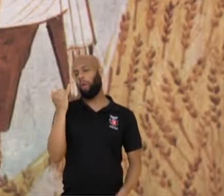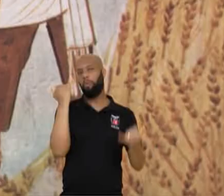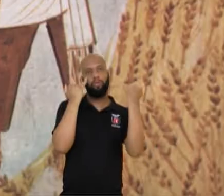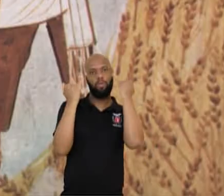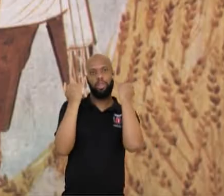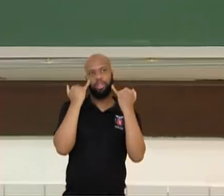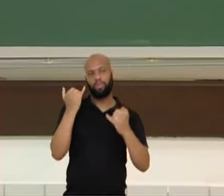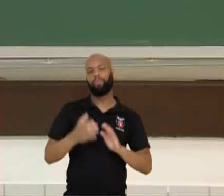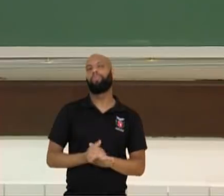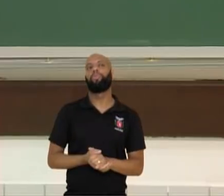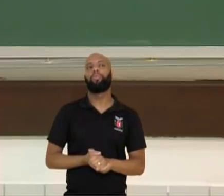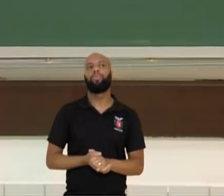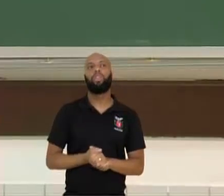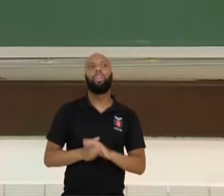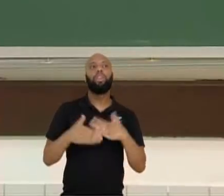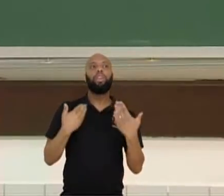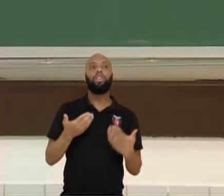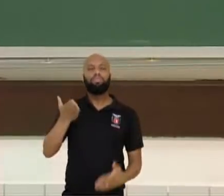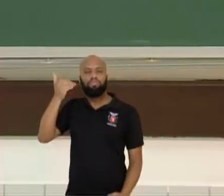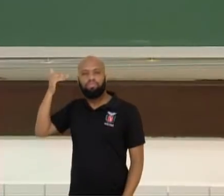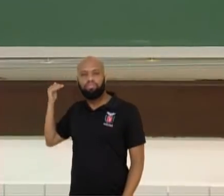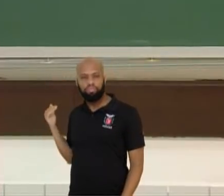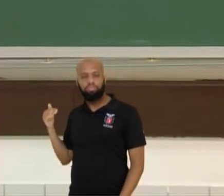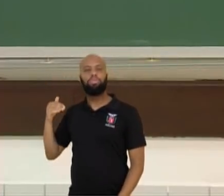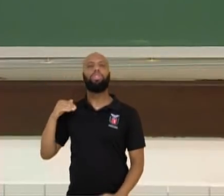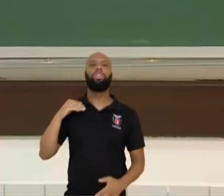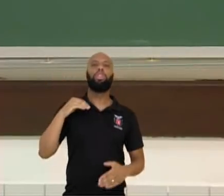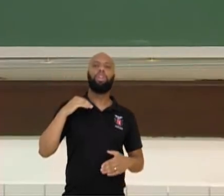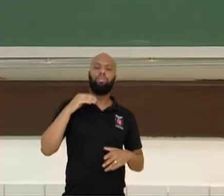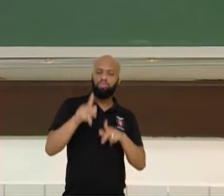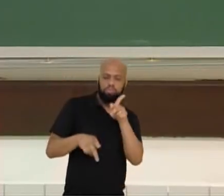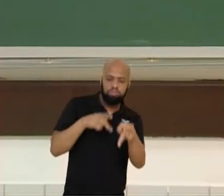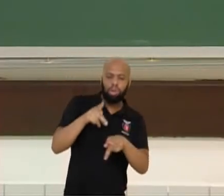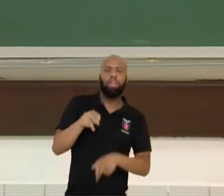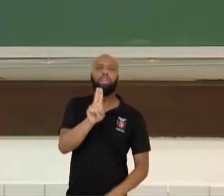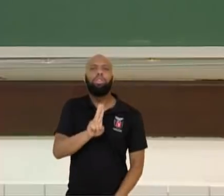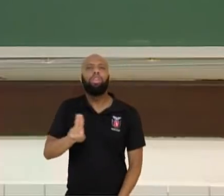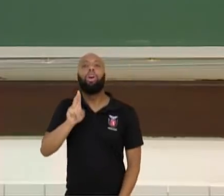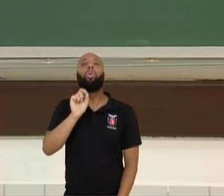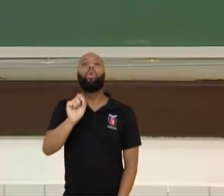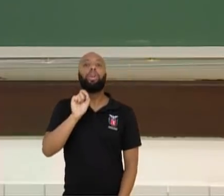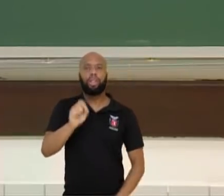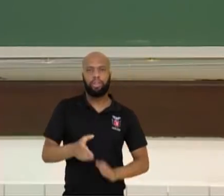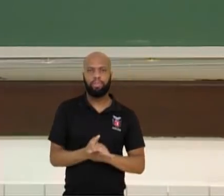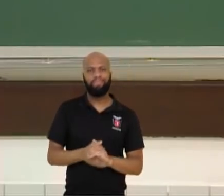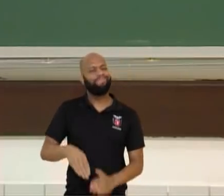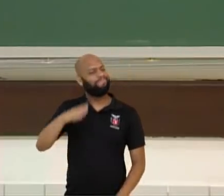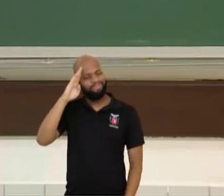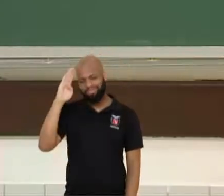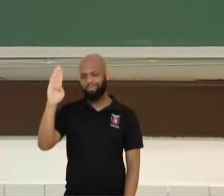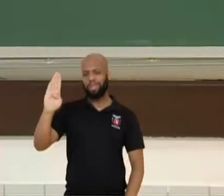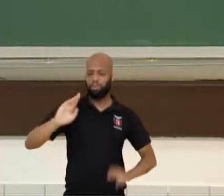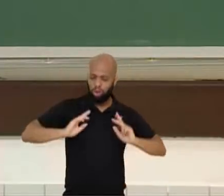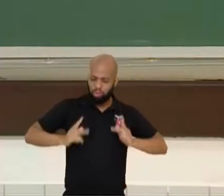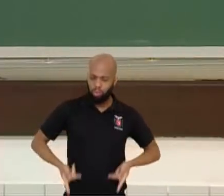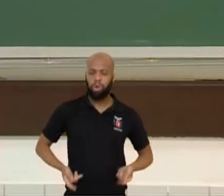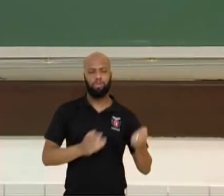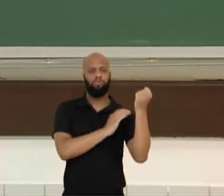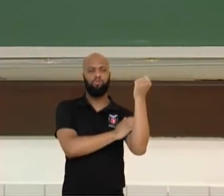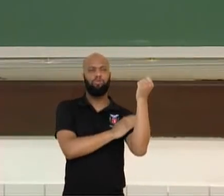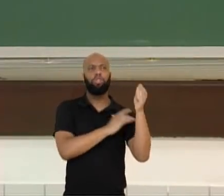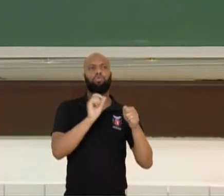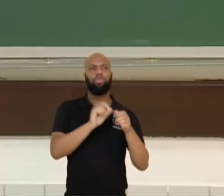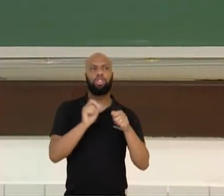sobre elas. Então, as antigas civilizações utilizavam principalmente a força humana para